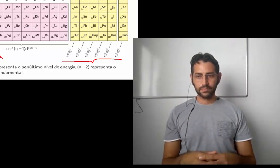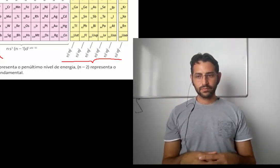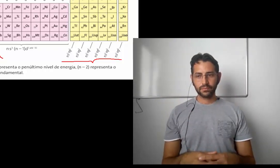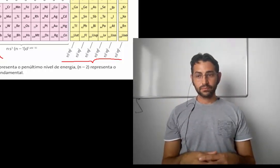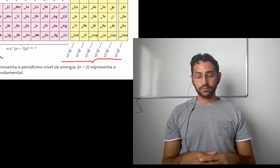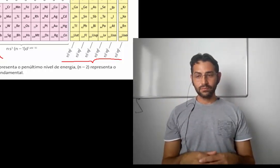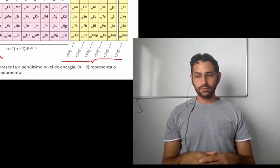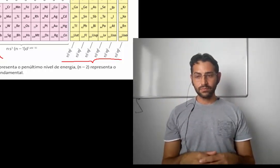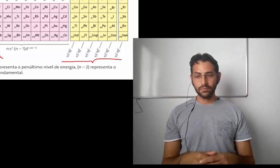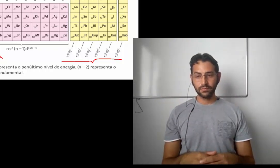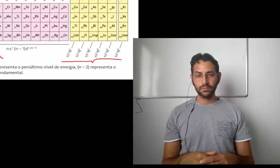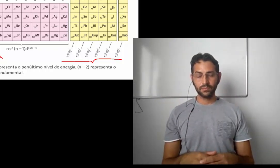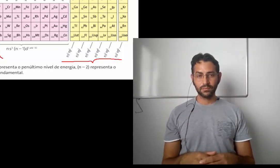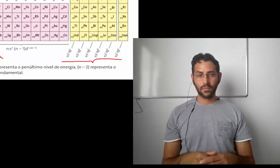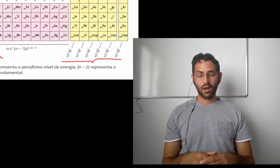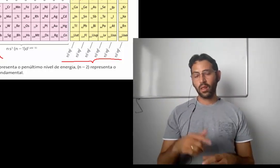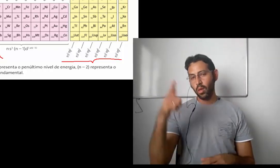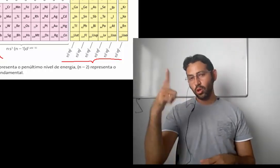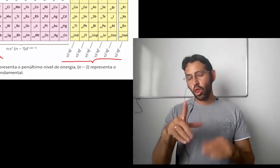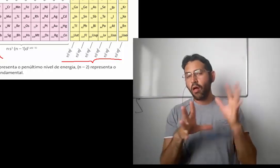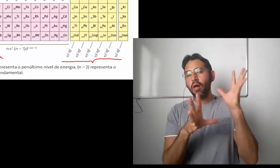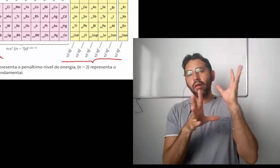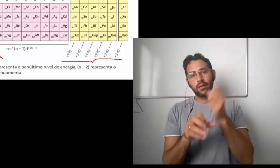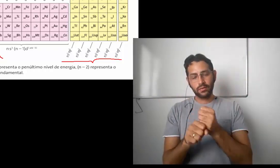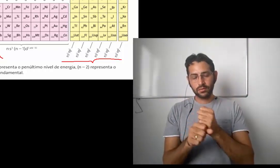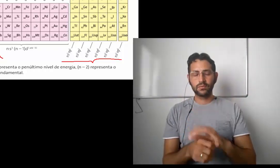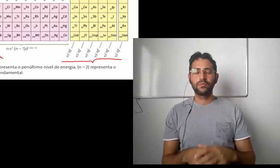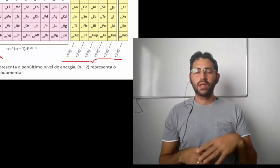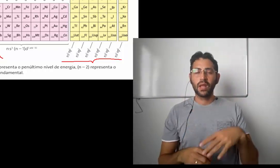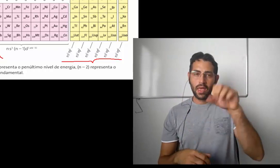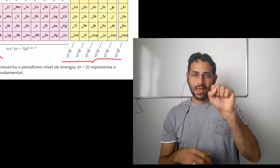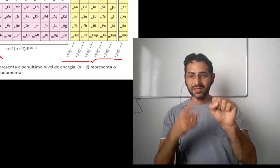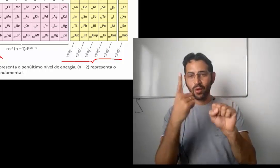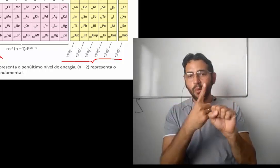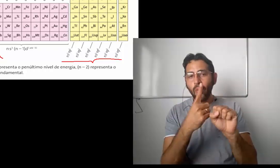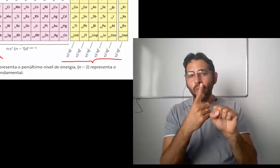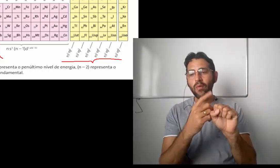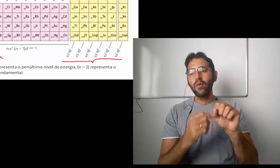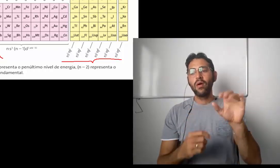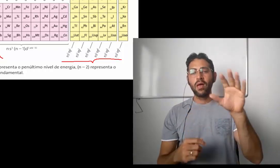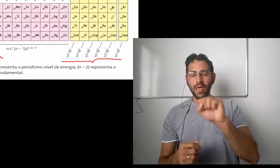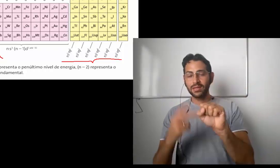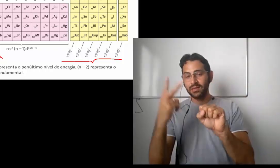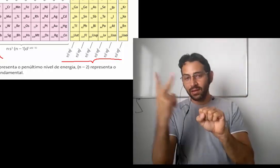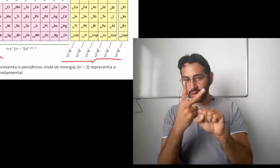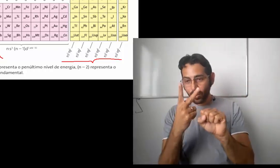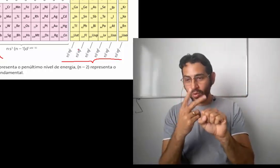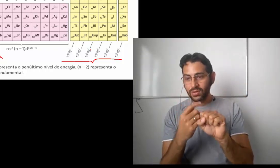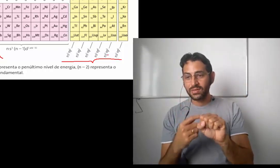Então vamos lá. S1, S2, primeira e segunda fila.